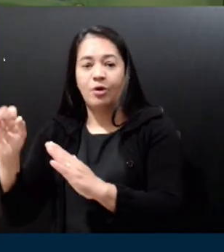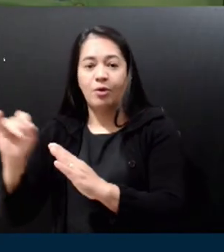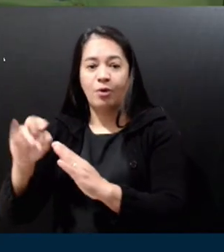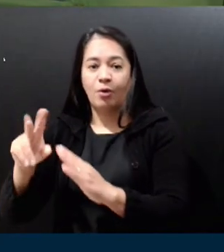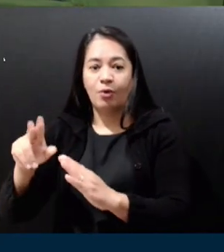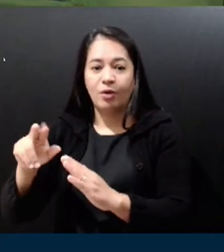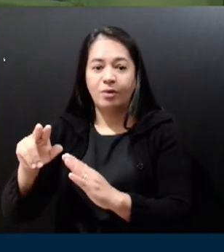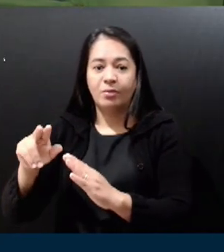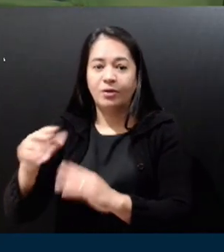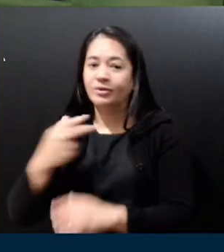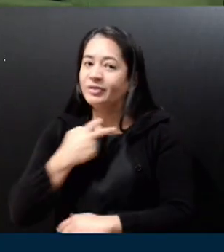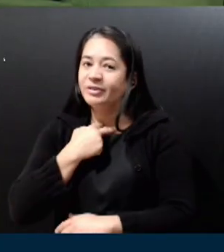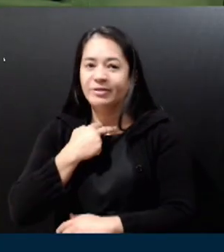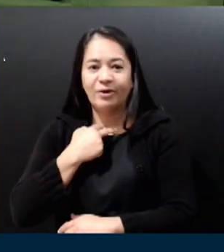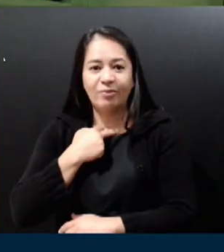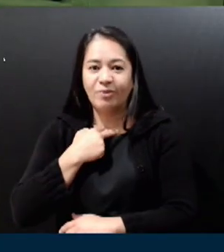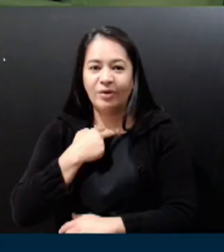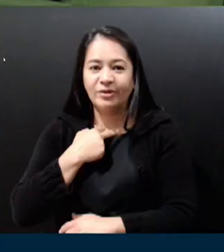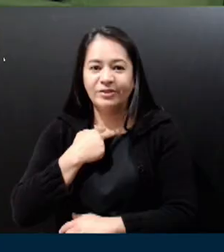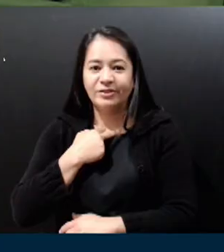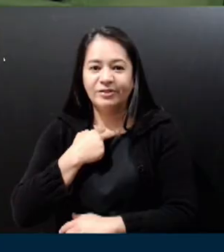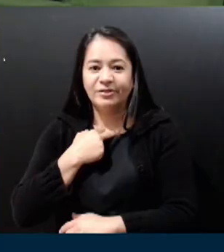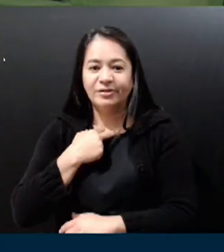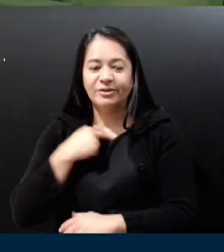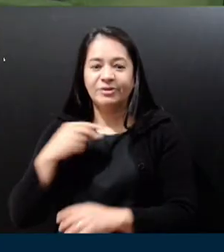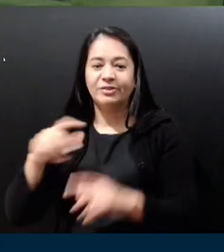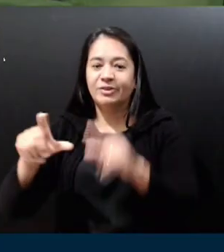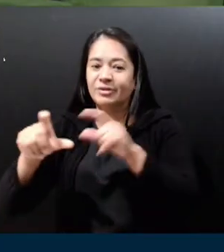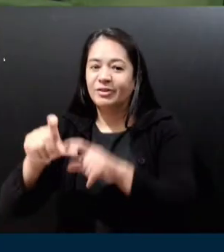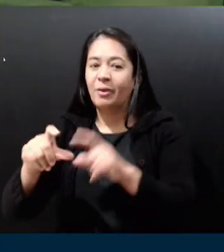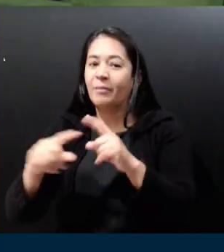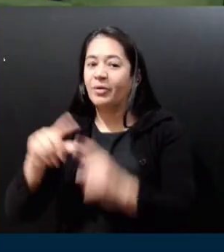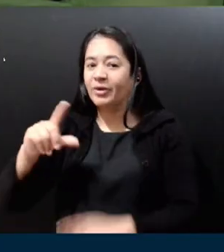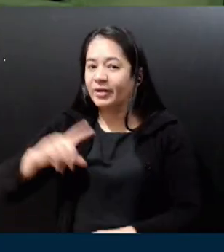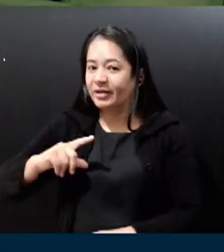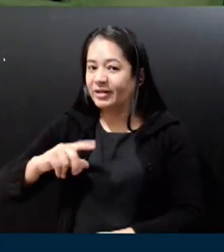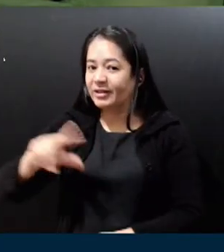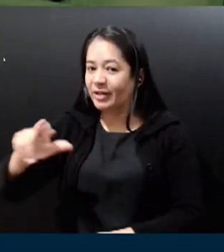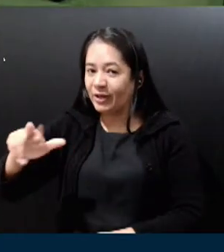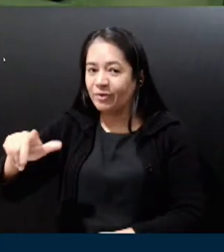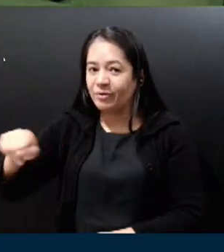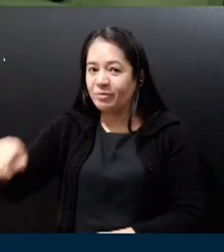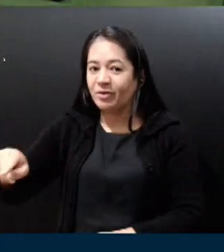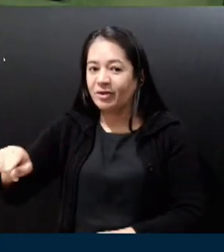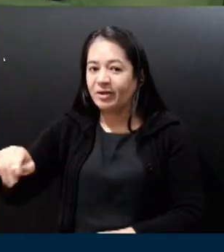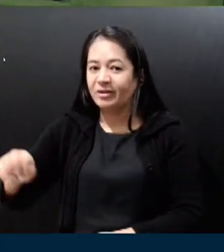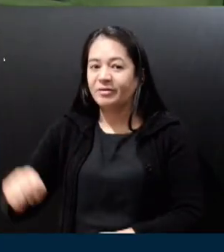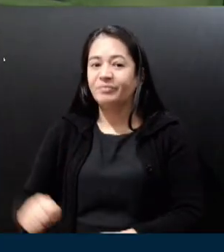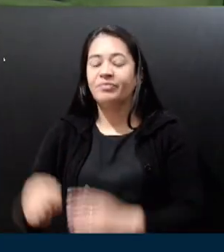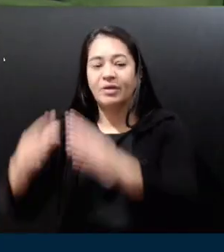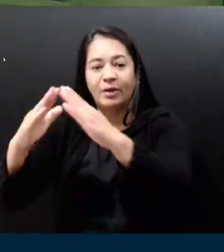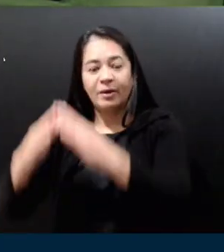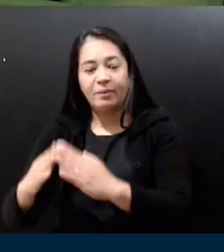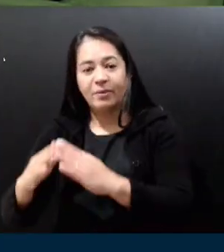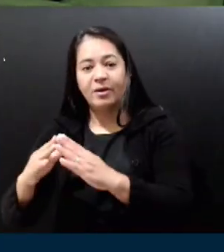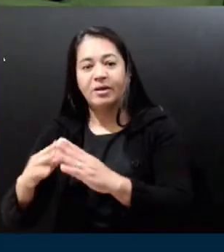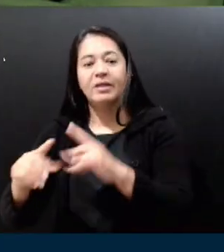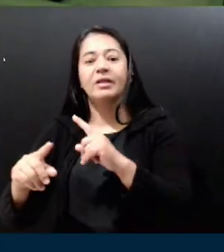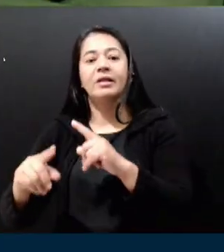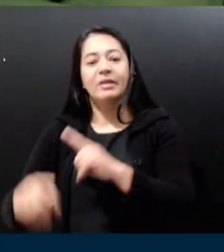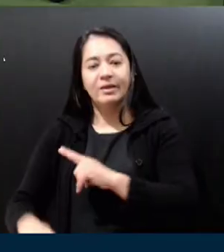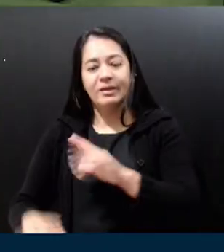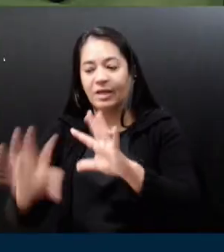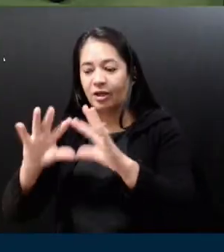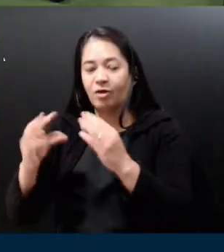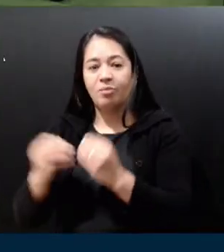tudo bem? Porque tem um irmão lá como base única, mesmo não morando, pode ter uma família estendida, e a gente não está falando